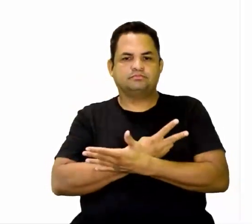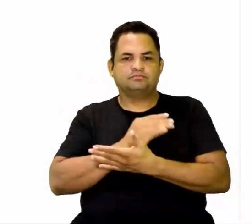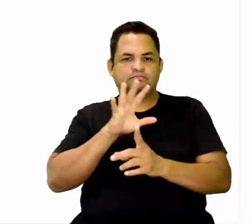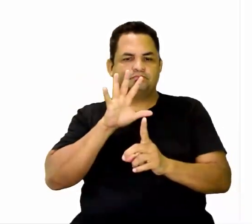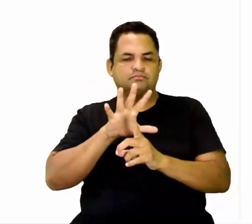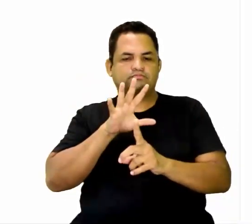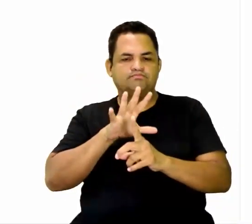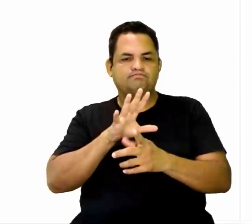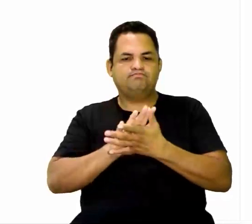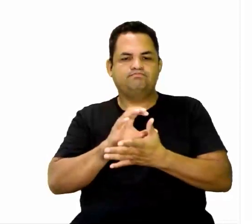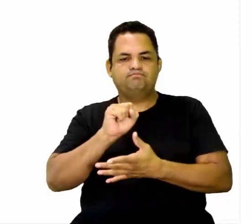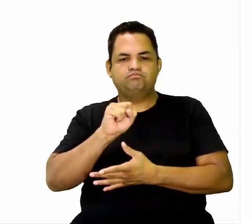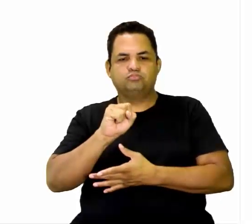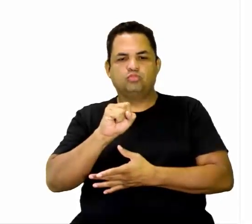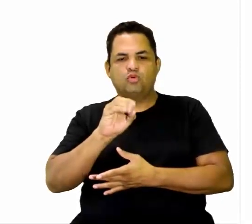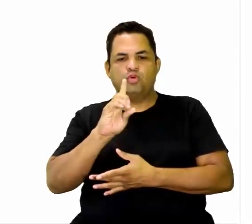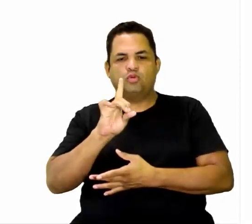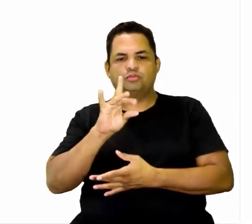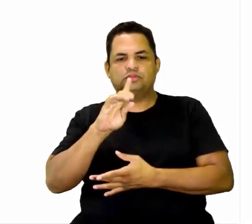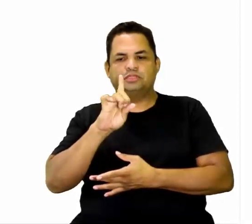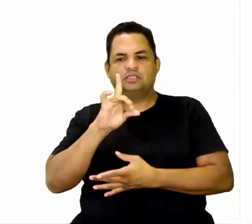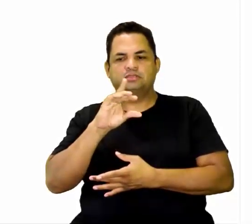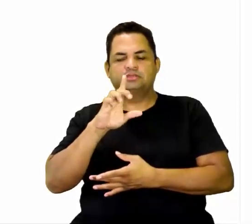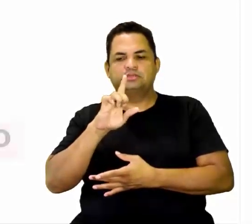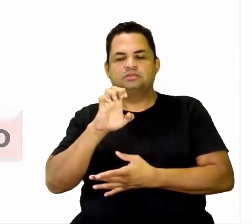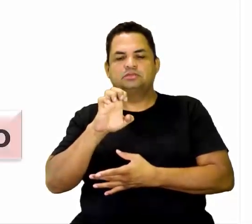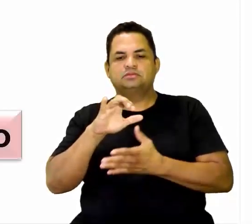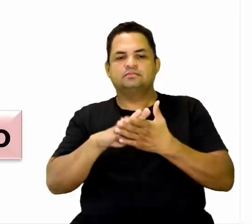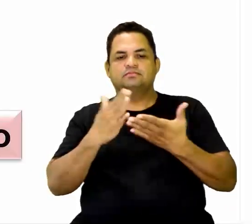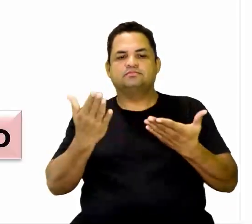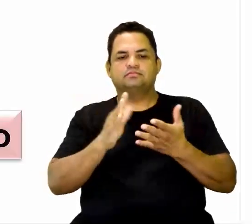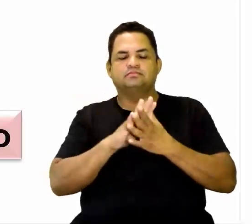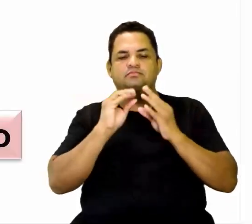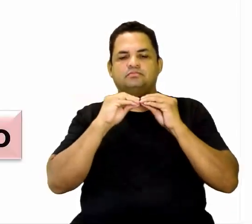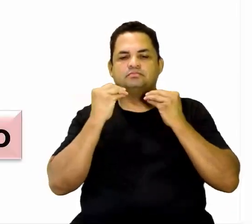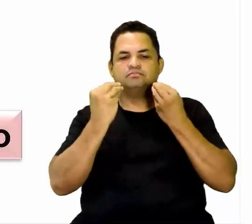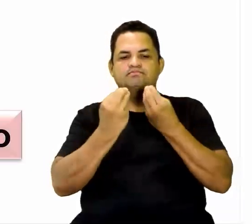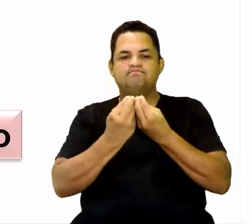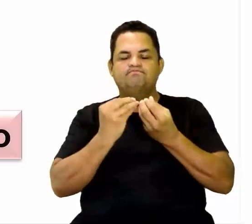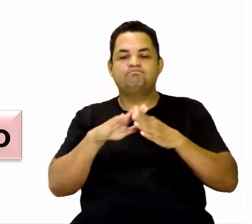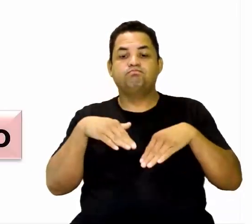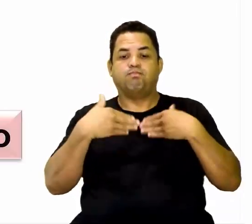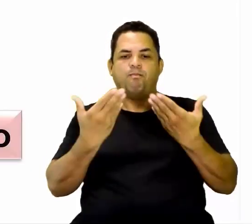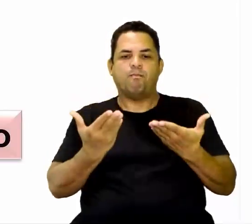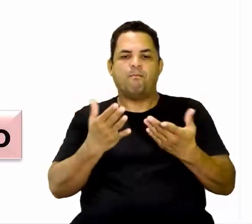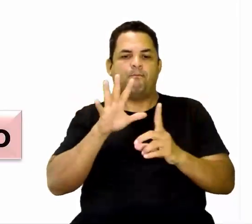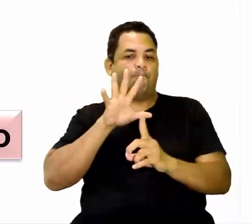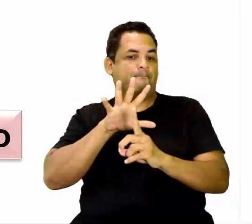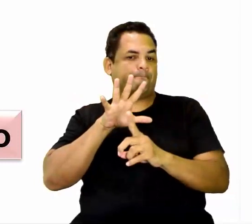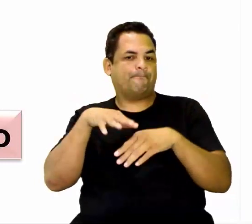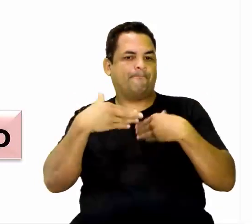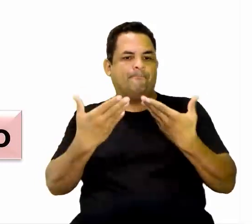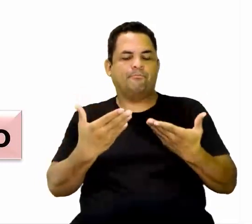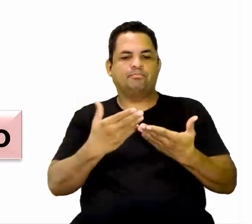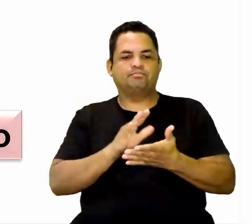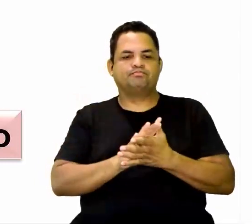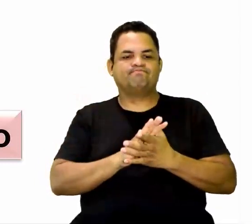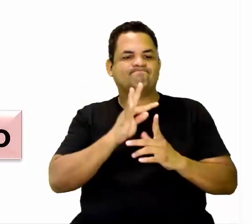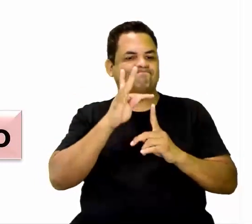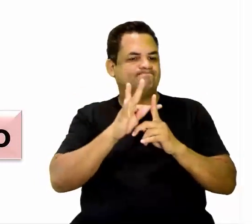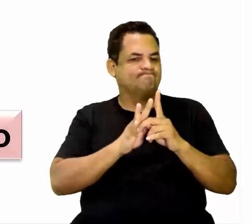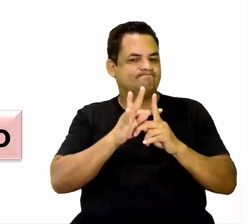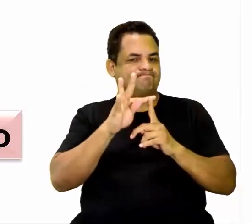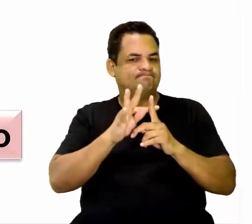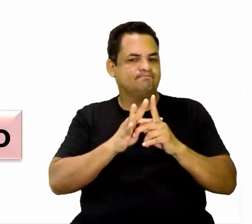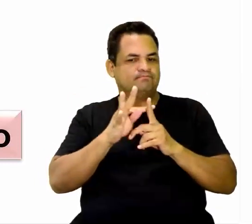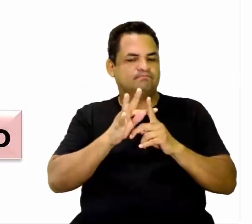afetam a solubilidade das substâncias. Quais são elas? Nós vimos a temperatura